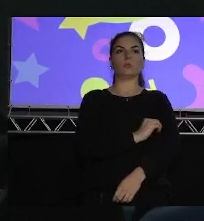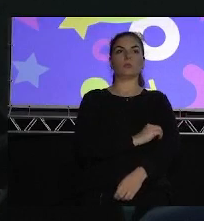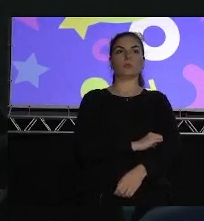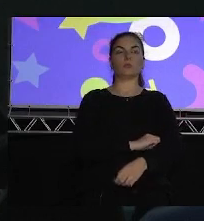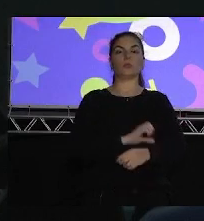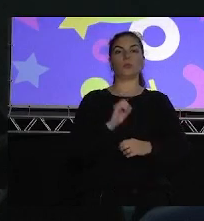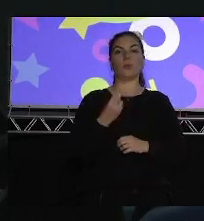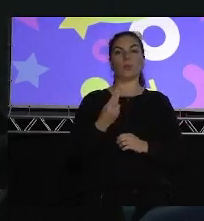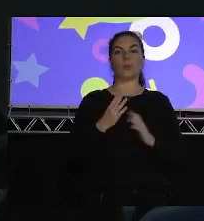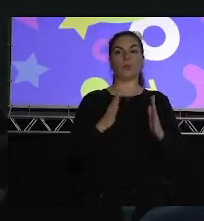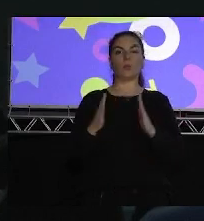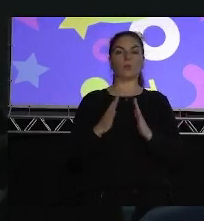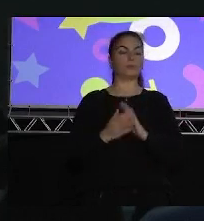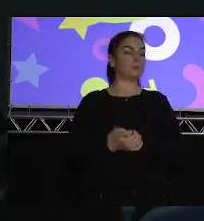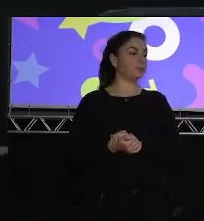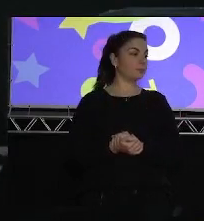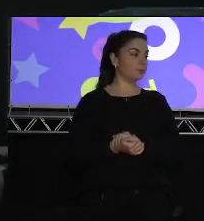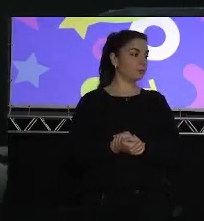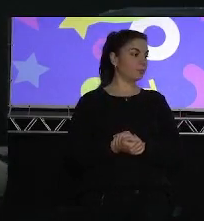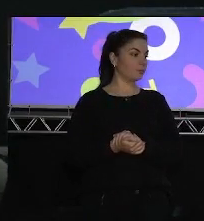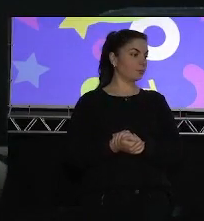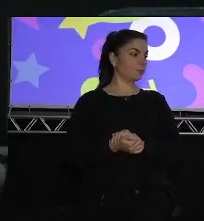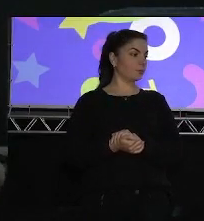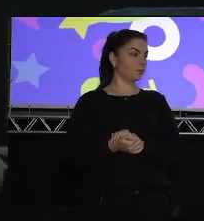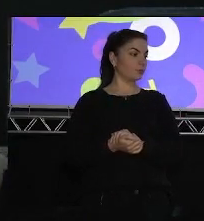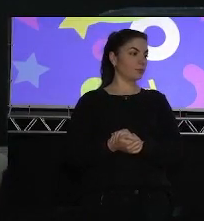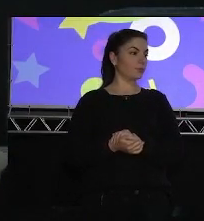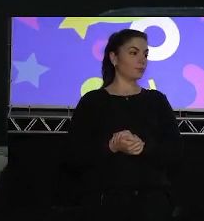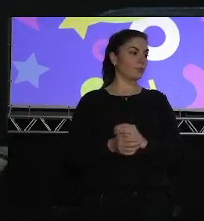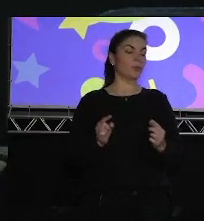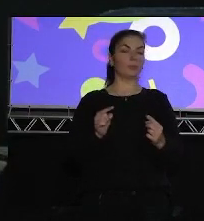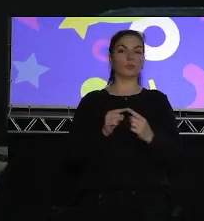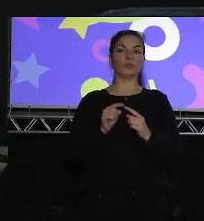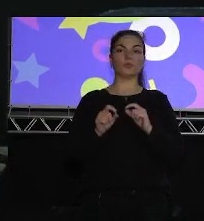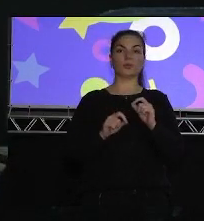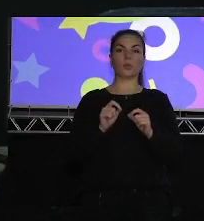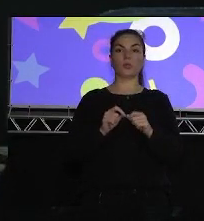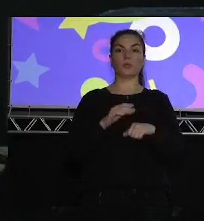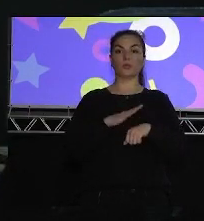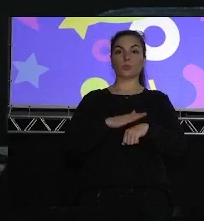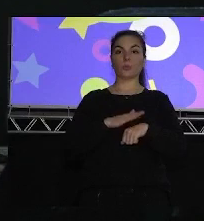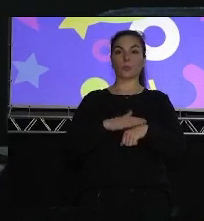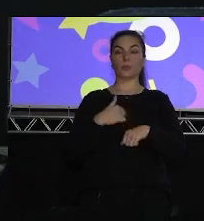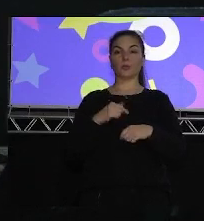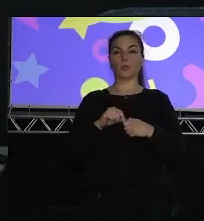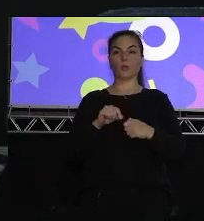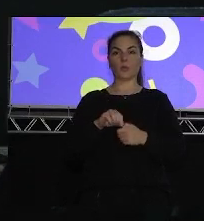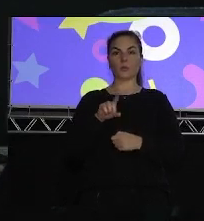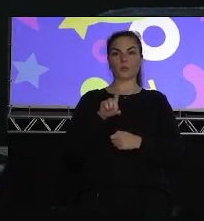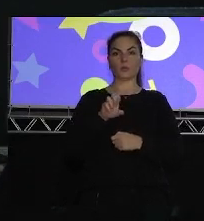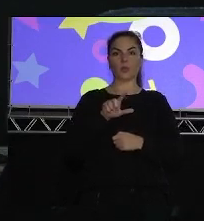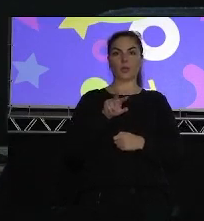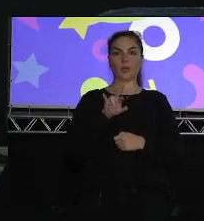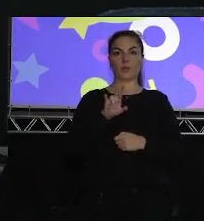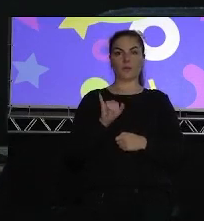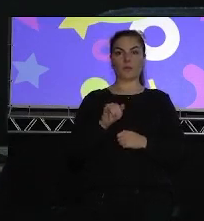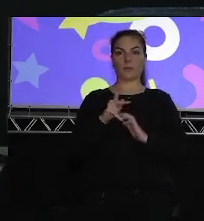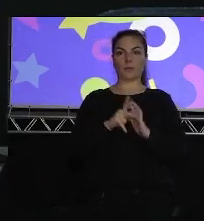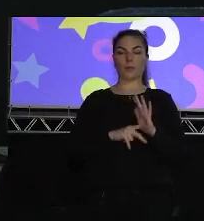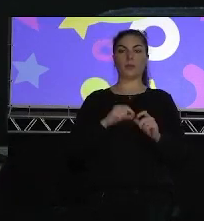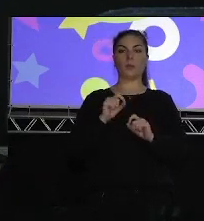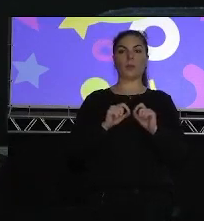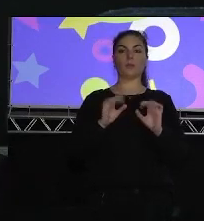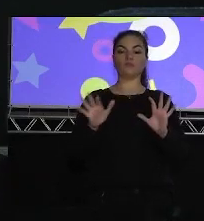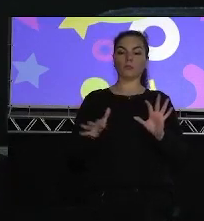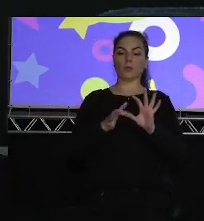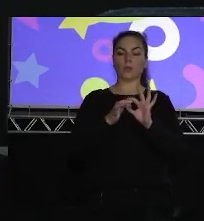quarters, né, dentro do processo. Então, a ideia é que, a partir do momento que eu faço uma delivery planning, eu tenha uma aliança formada para o